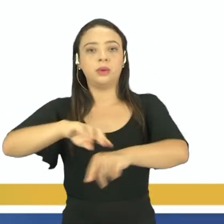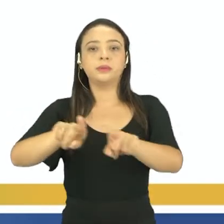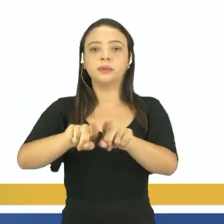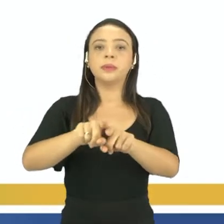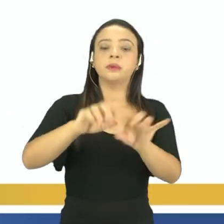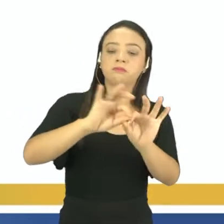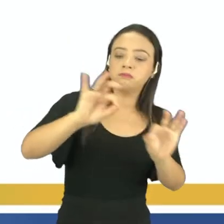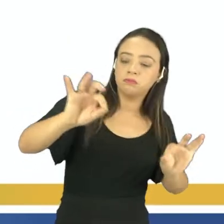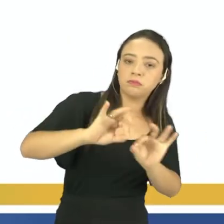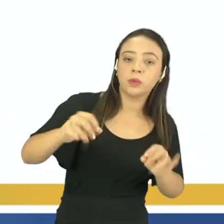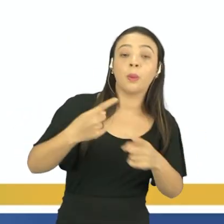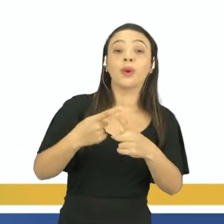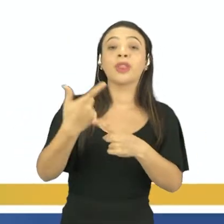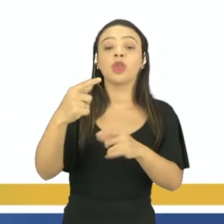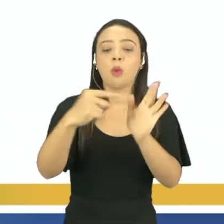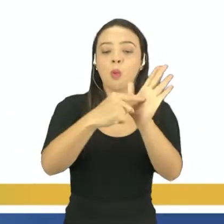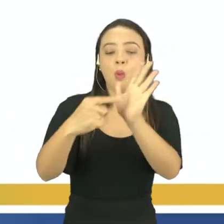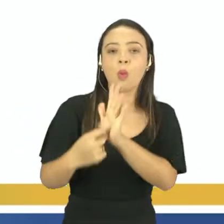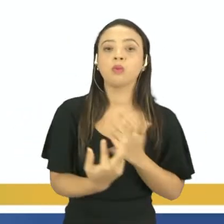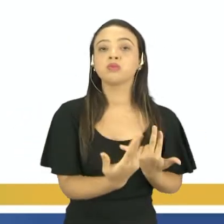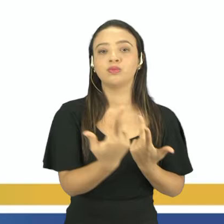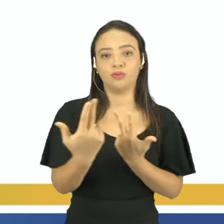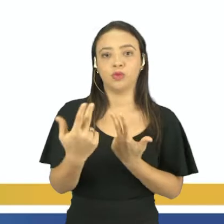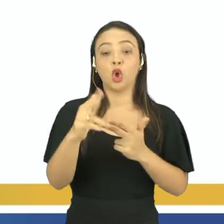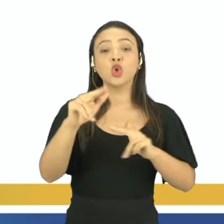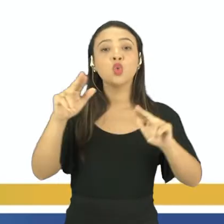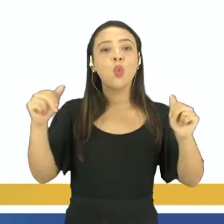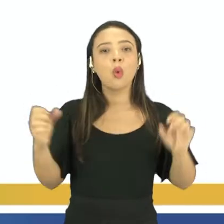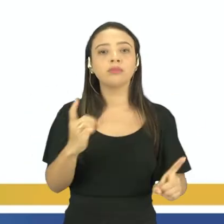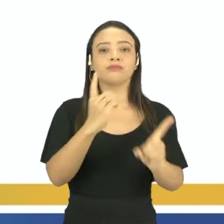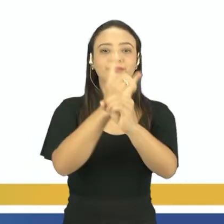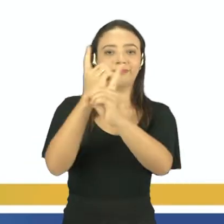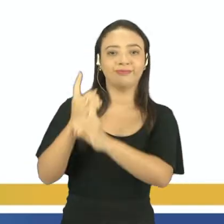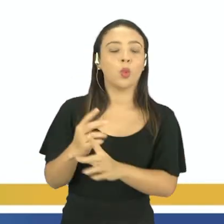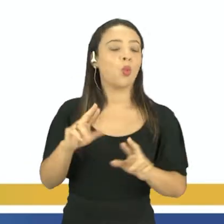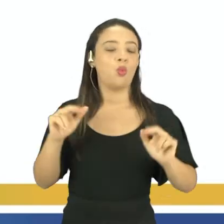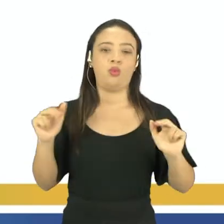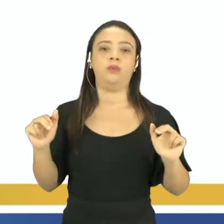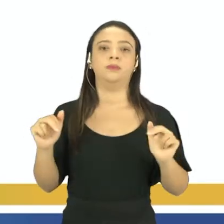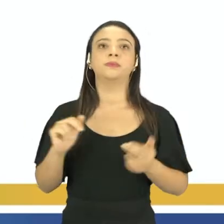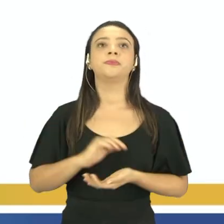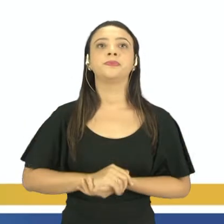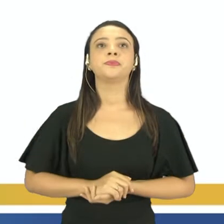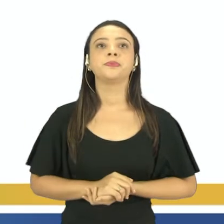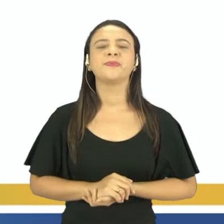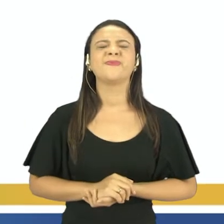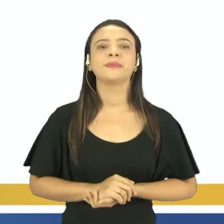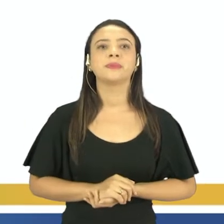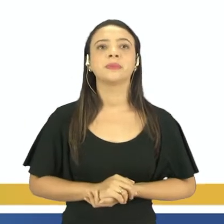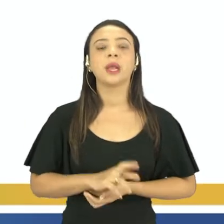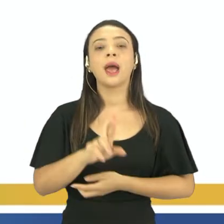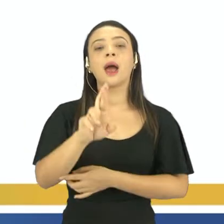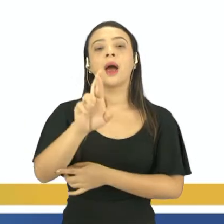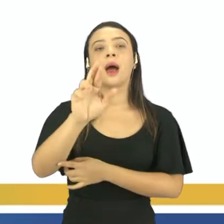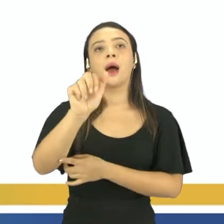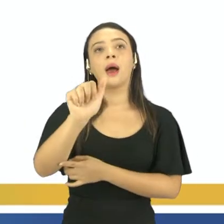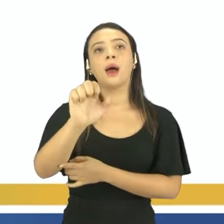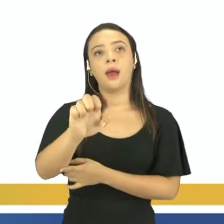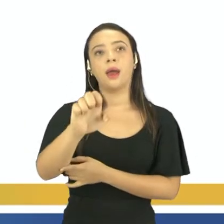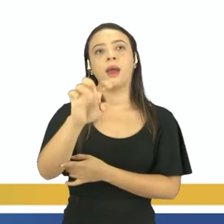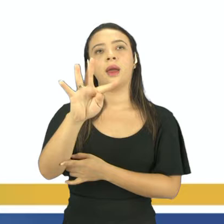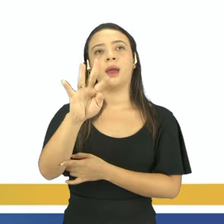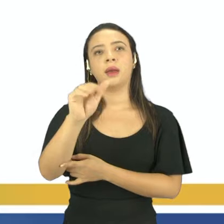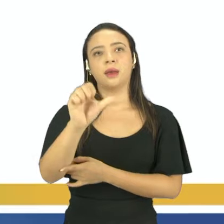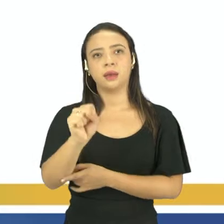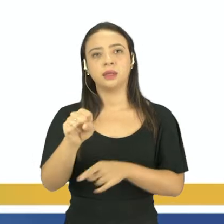não possuem pontos em comum, né? Elas nunca vão se encontrar em nenhum ponto. E o que são retas